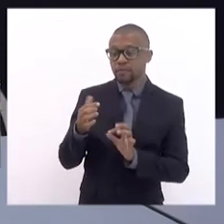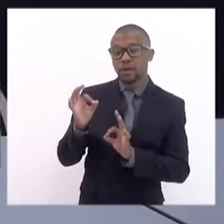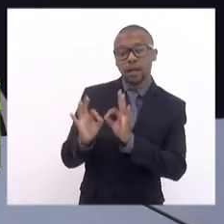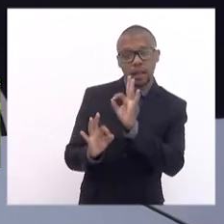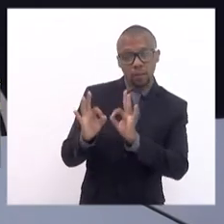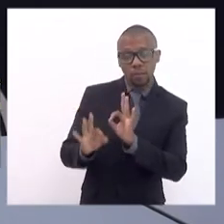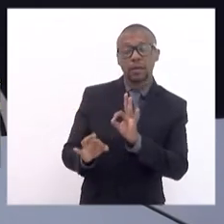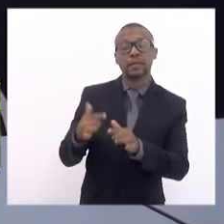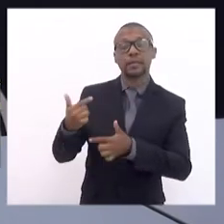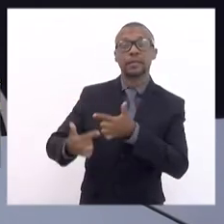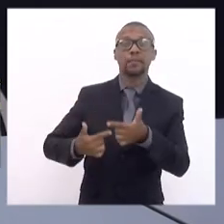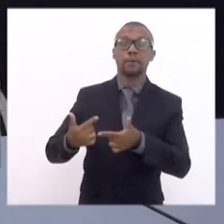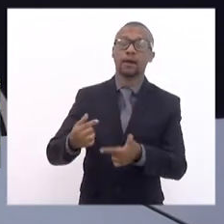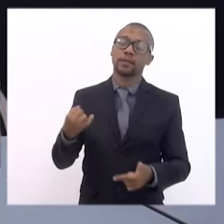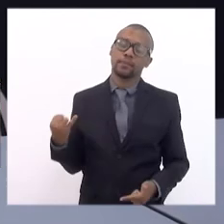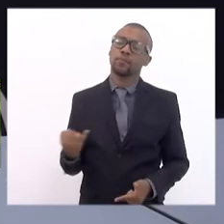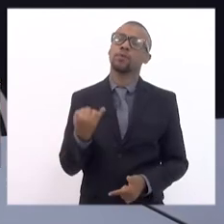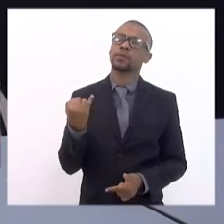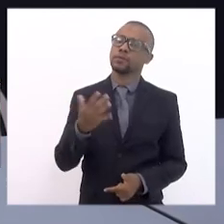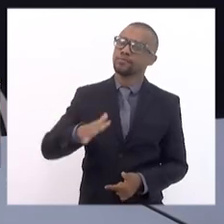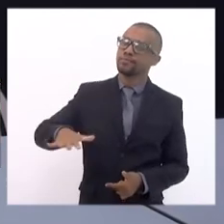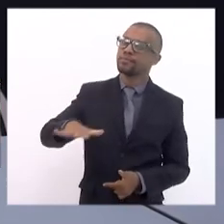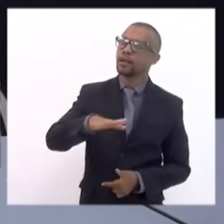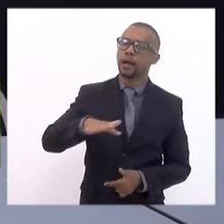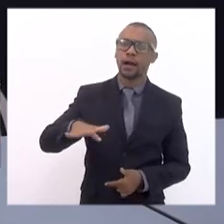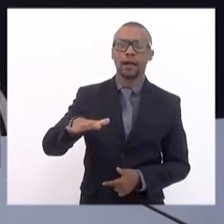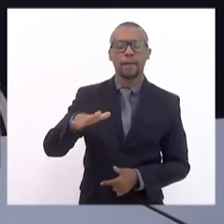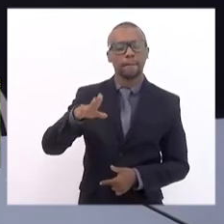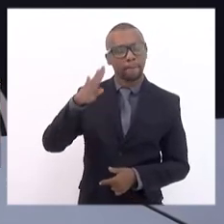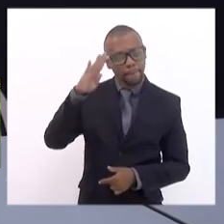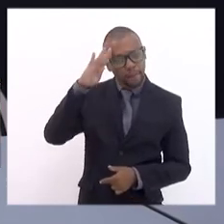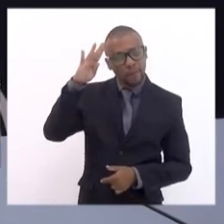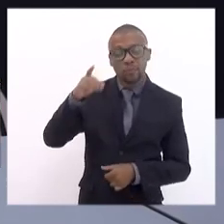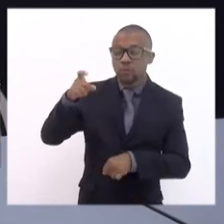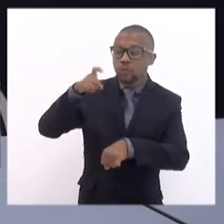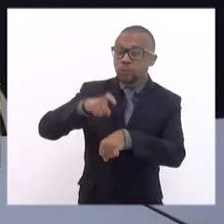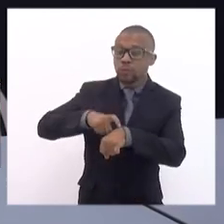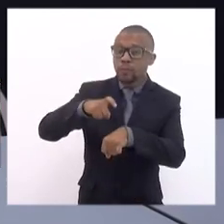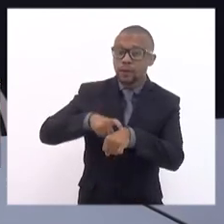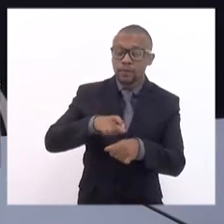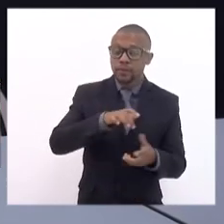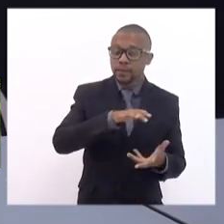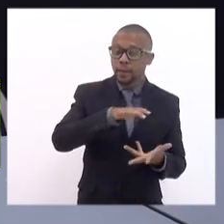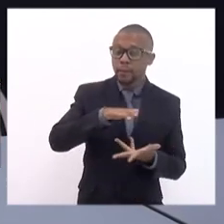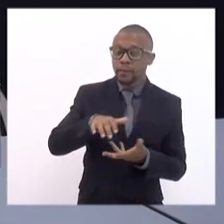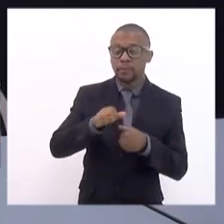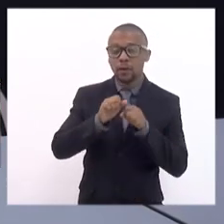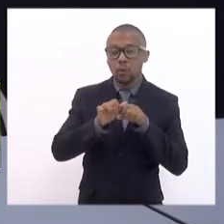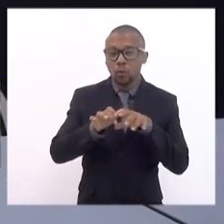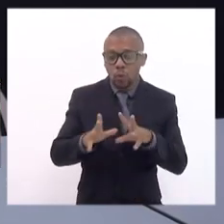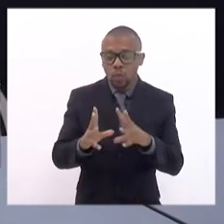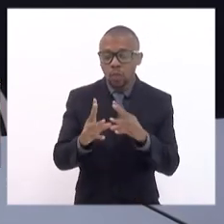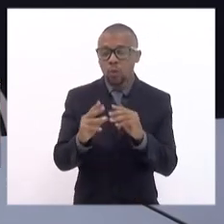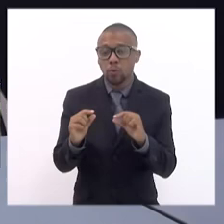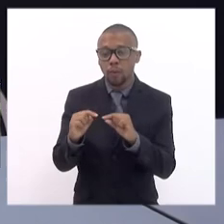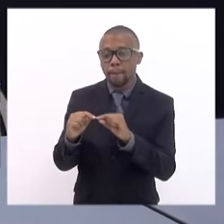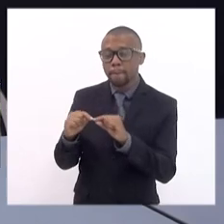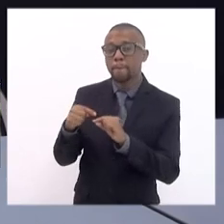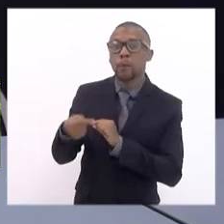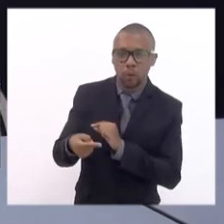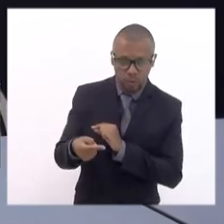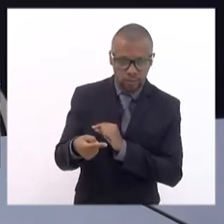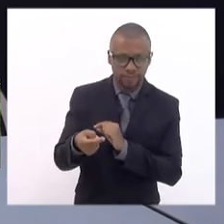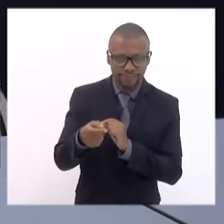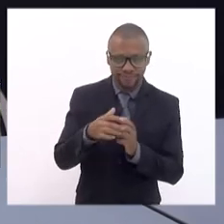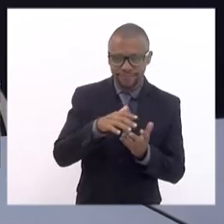esse tão importante empreendimento, ainda mais no momento pós-pandêmico. O senhor tem a minha garantia de que eu tenho